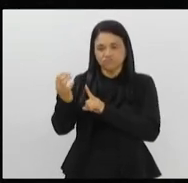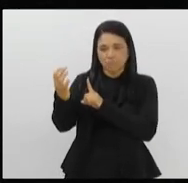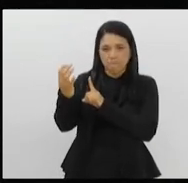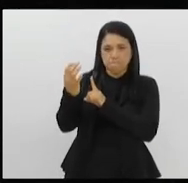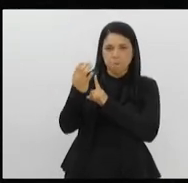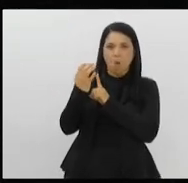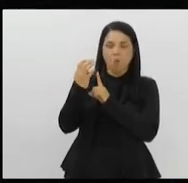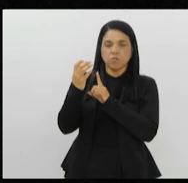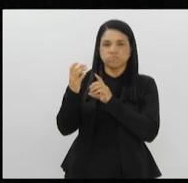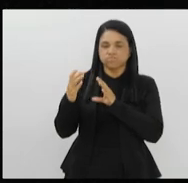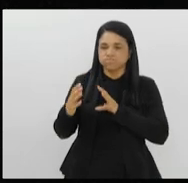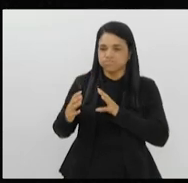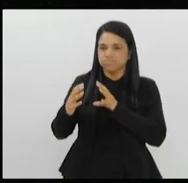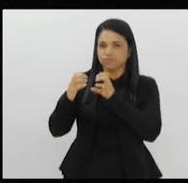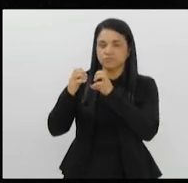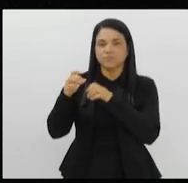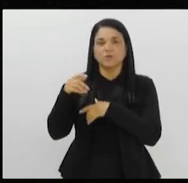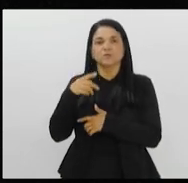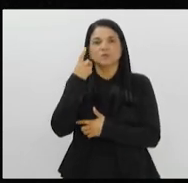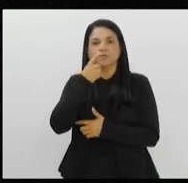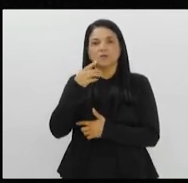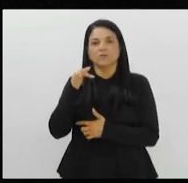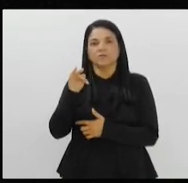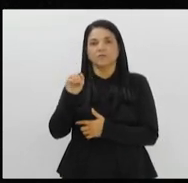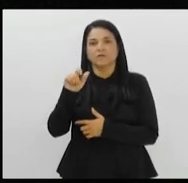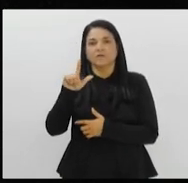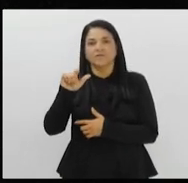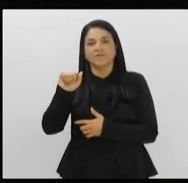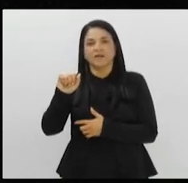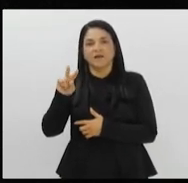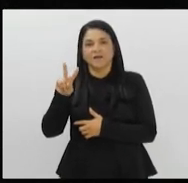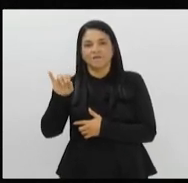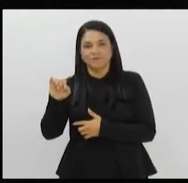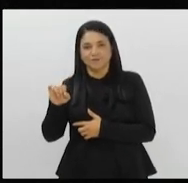afrontado pelo deputado Flávio Xerafirme,